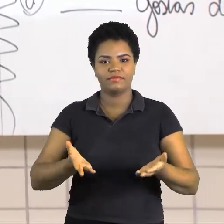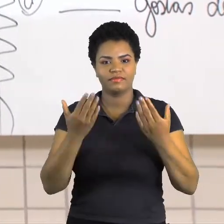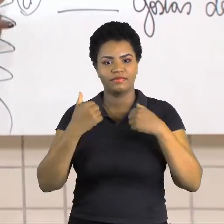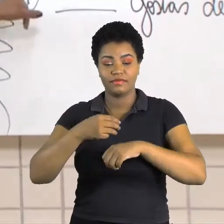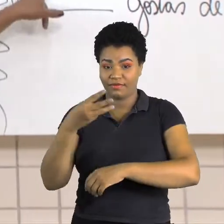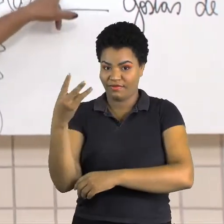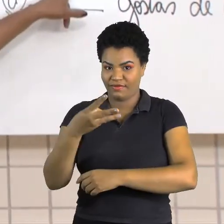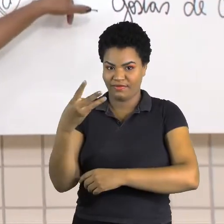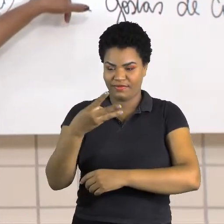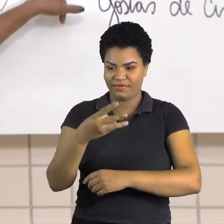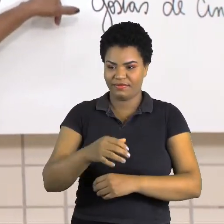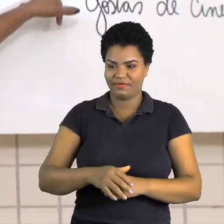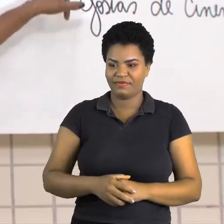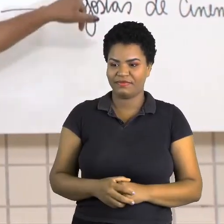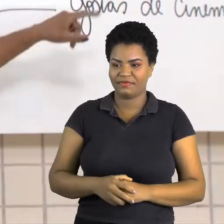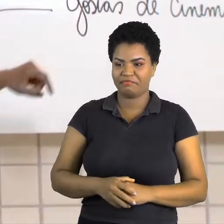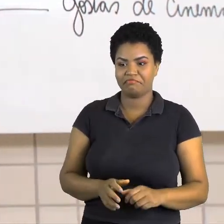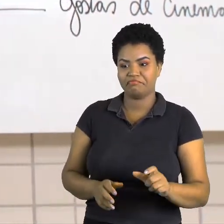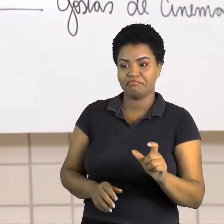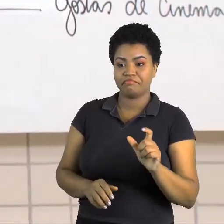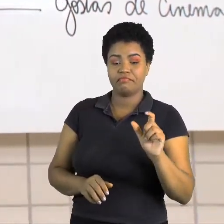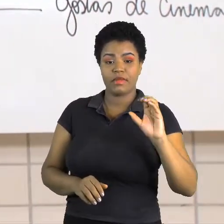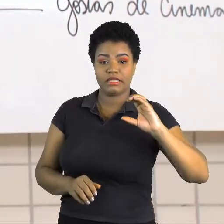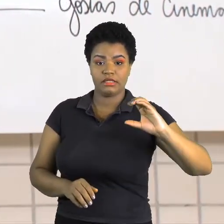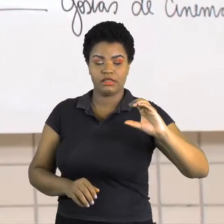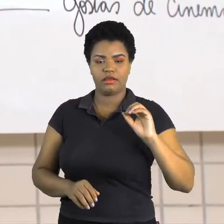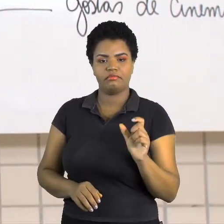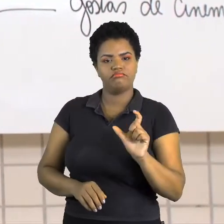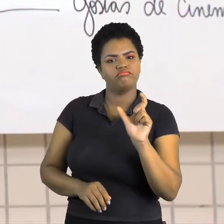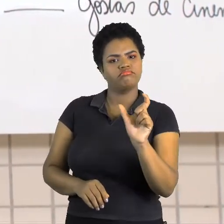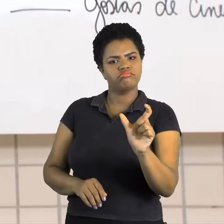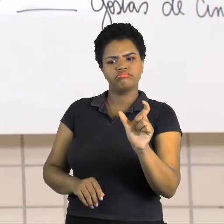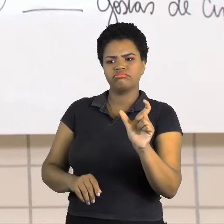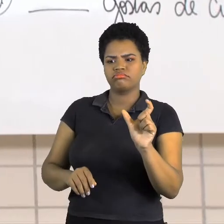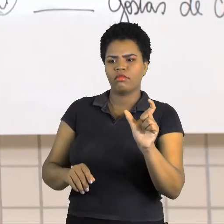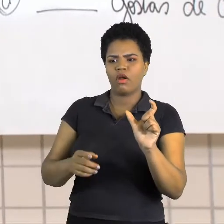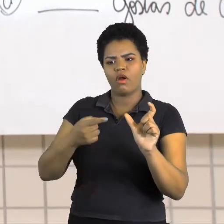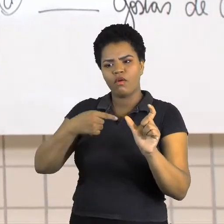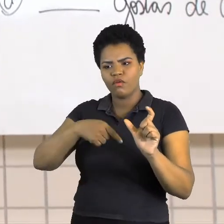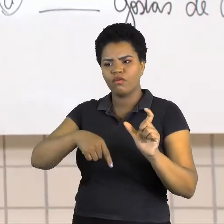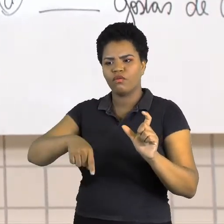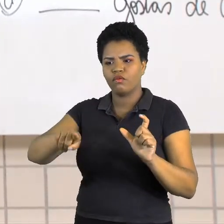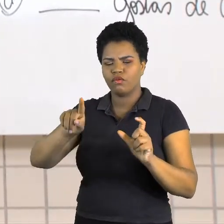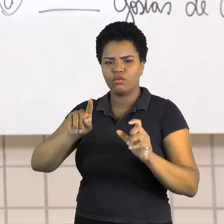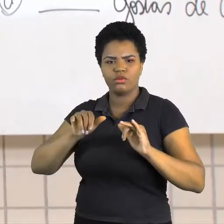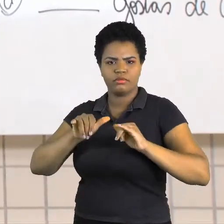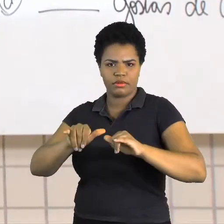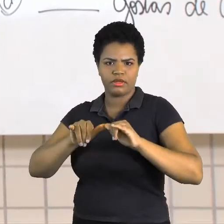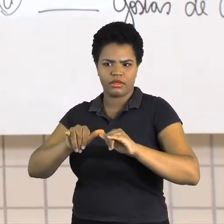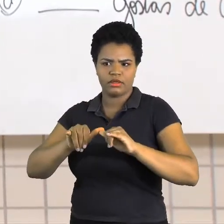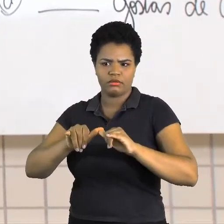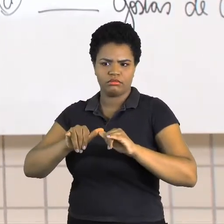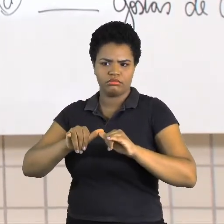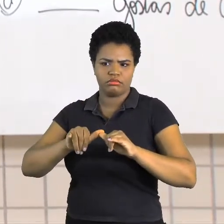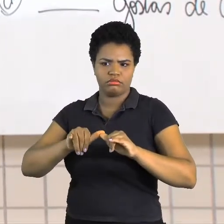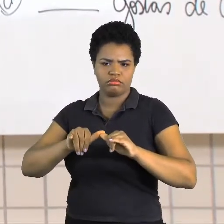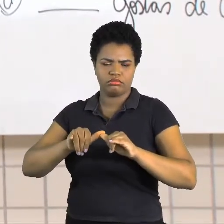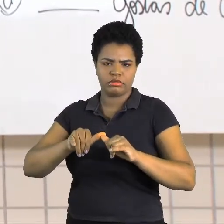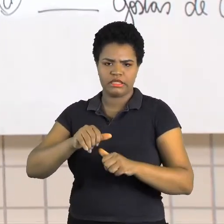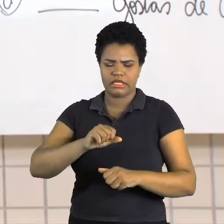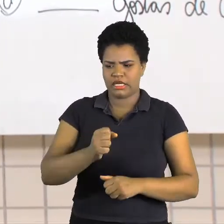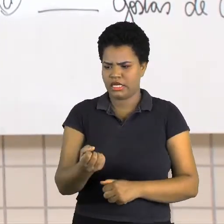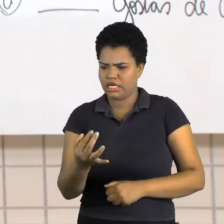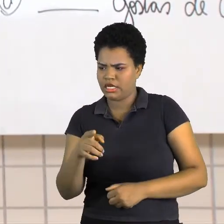terceiro. Tarararará, fui ao mercado. Quem foi ao mercado? Eles ou elas fui ao